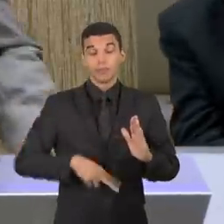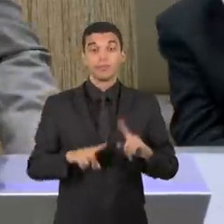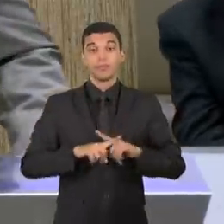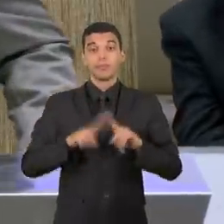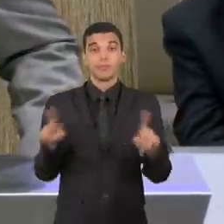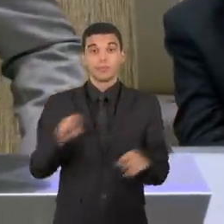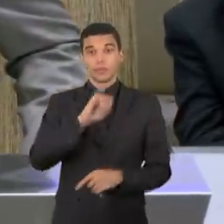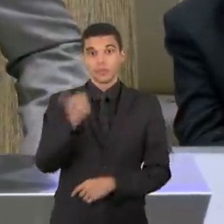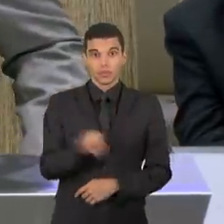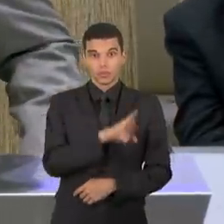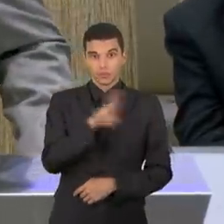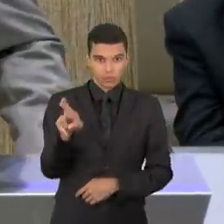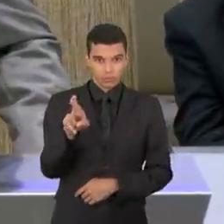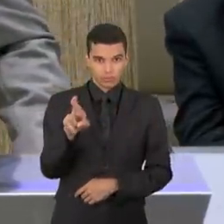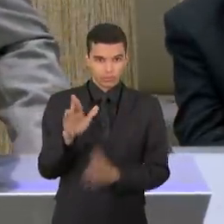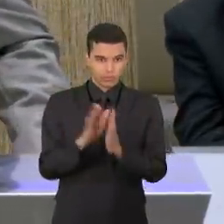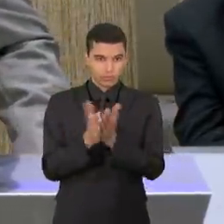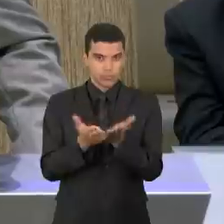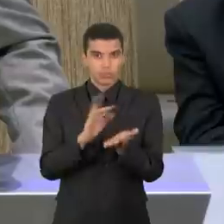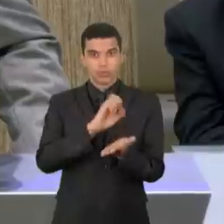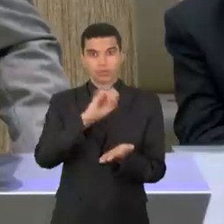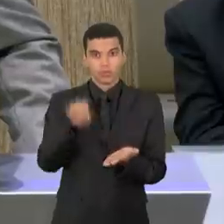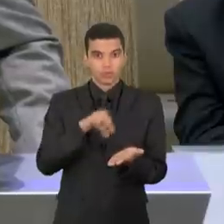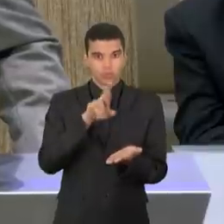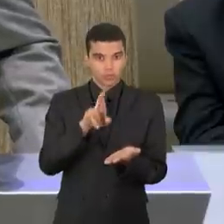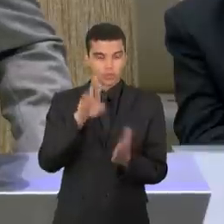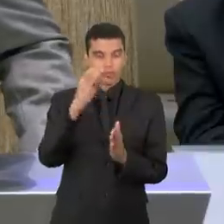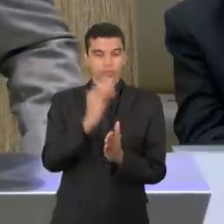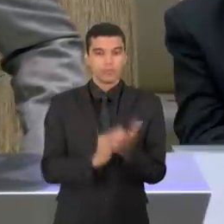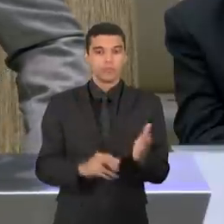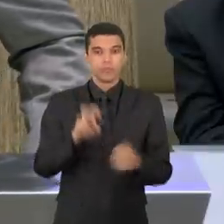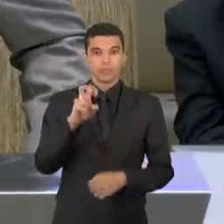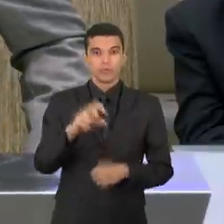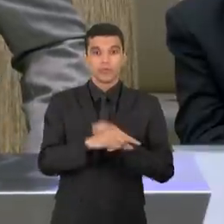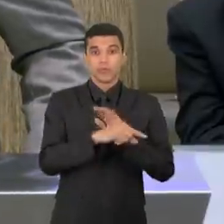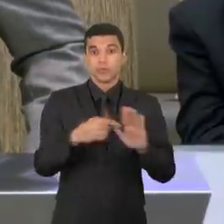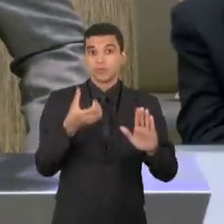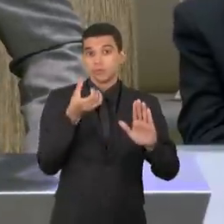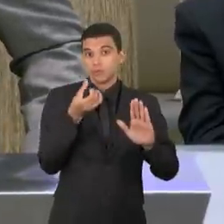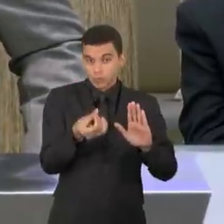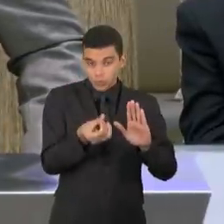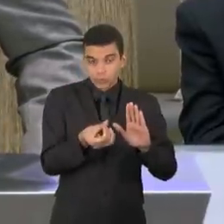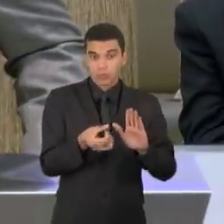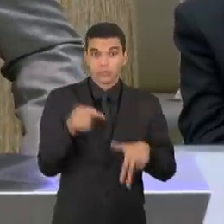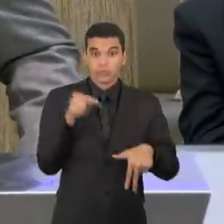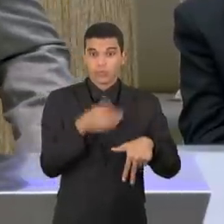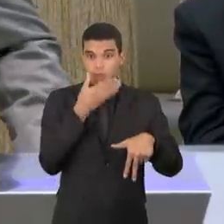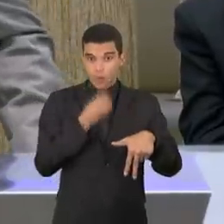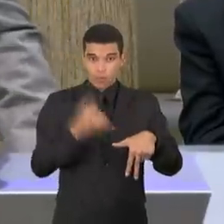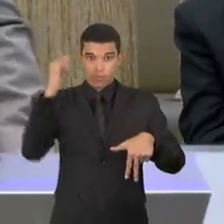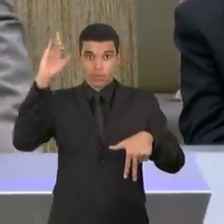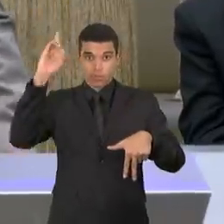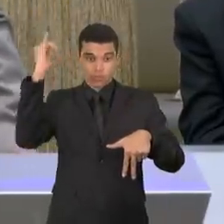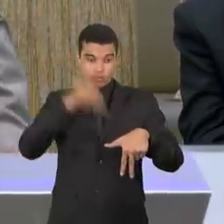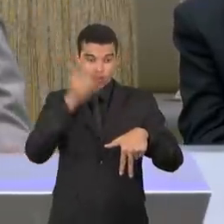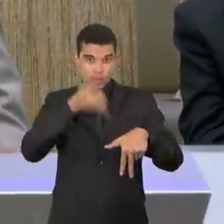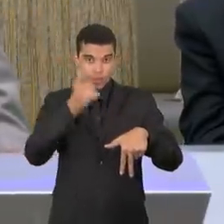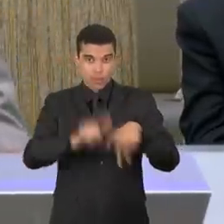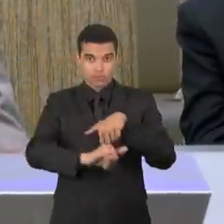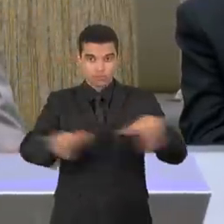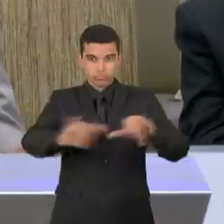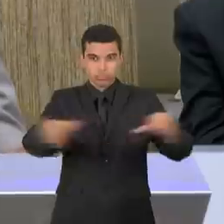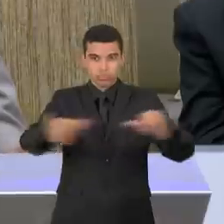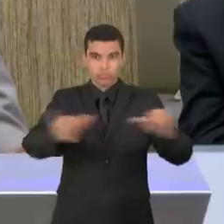6, chegou a dizer assim, o Senhor chegou, Deus chegou a usar a boca dele dizendo a expressão, estou